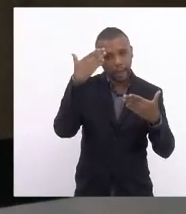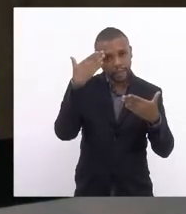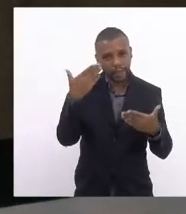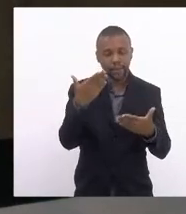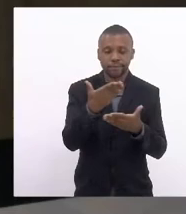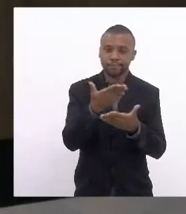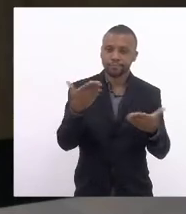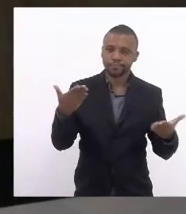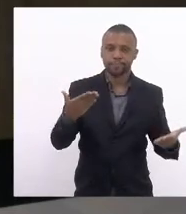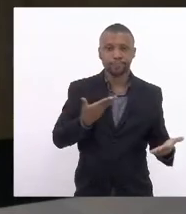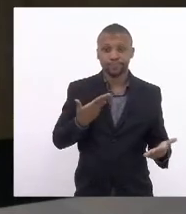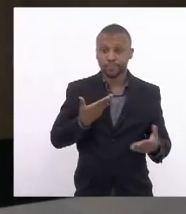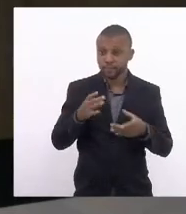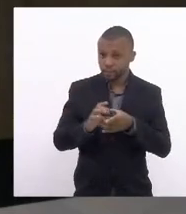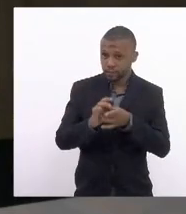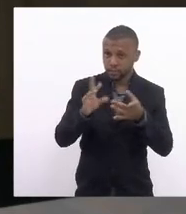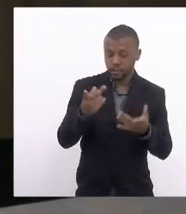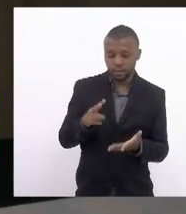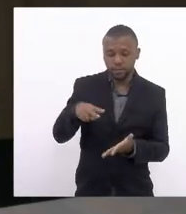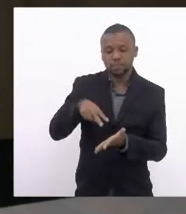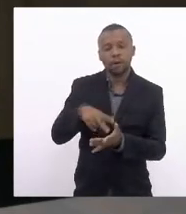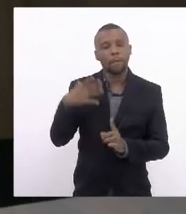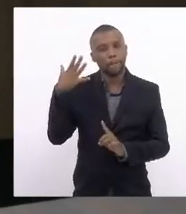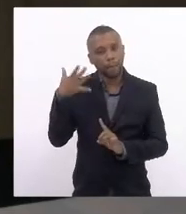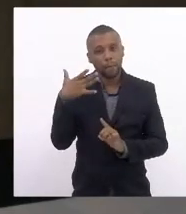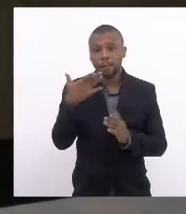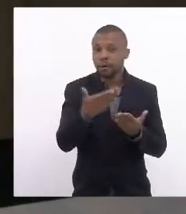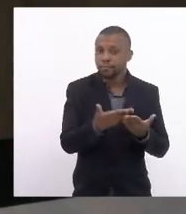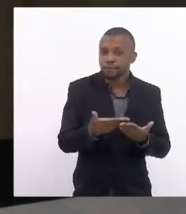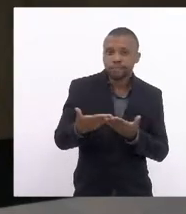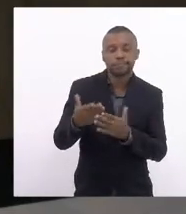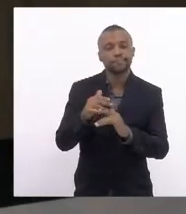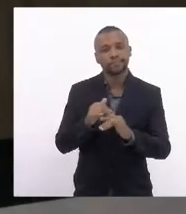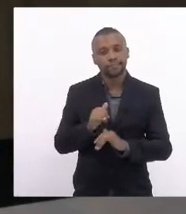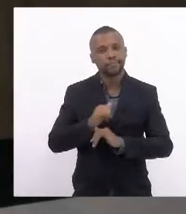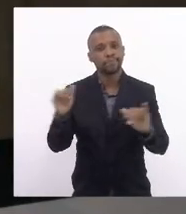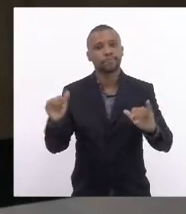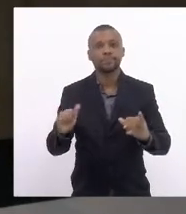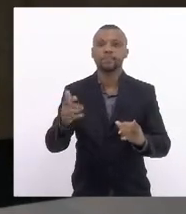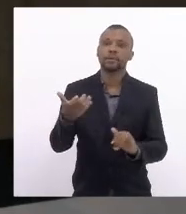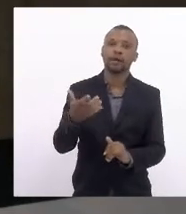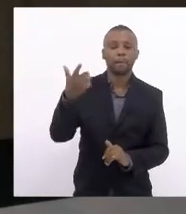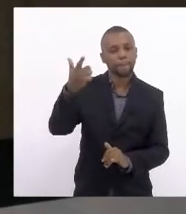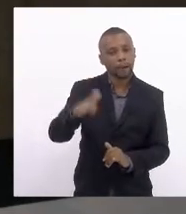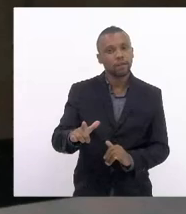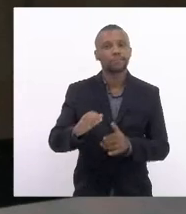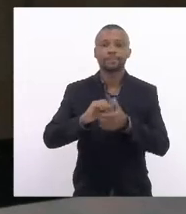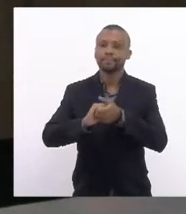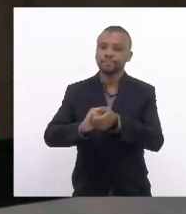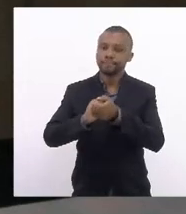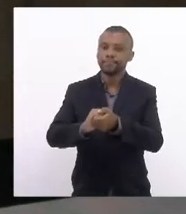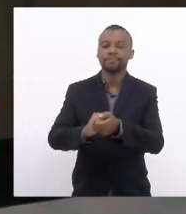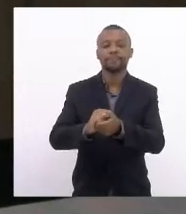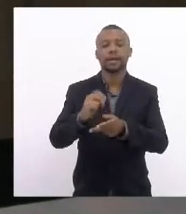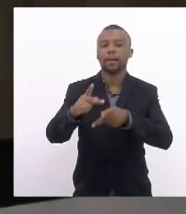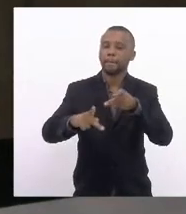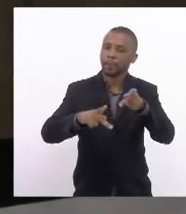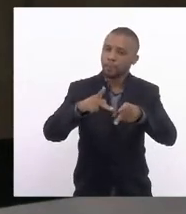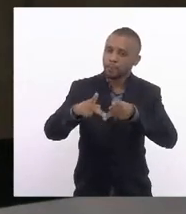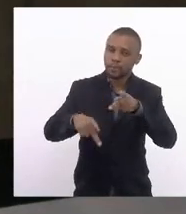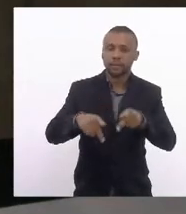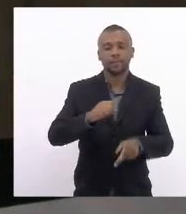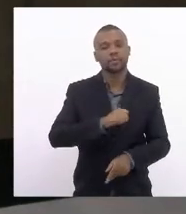pares que me permitiram fazer este encaminhamento. Quero, mais uma vez, saudar a população de São Gonçalo,